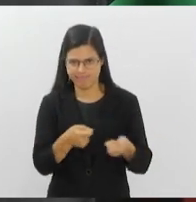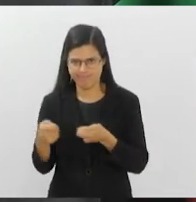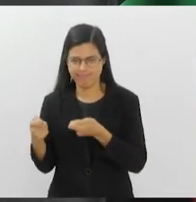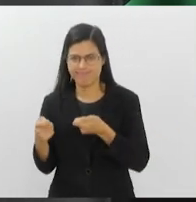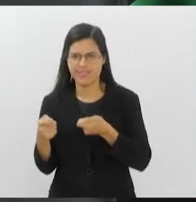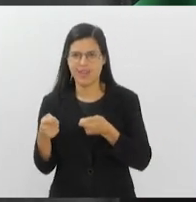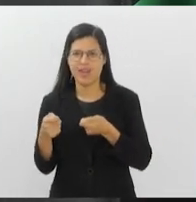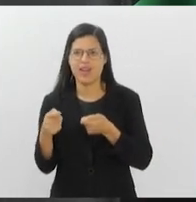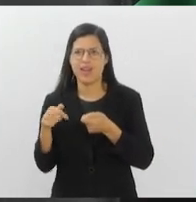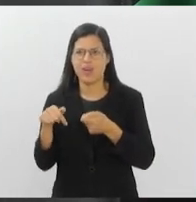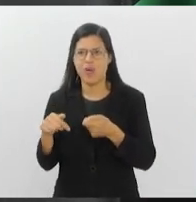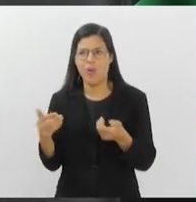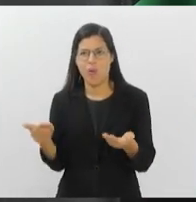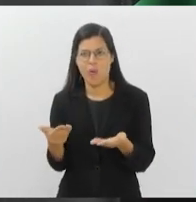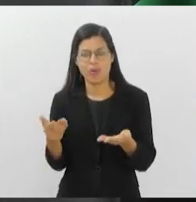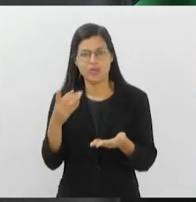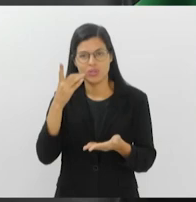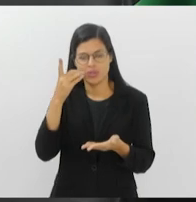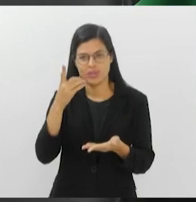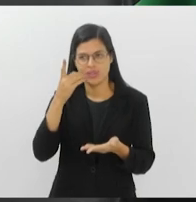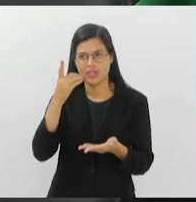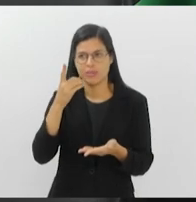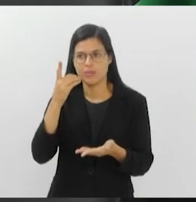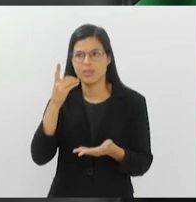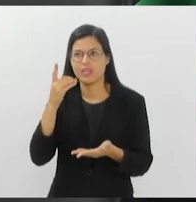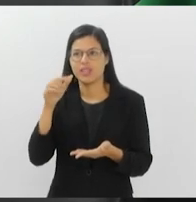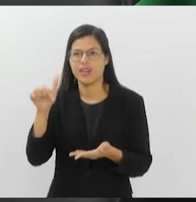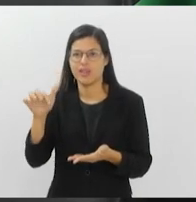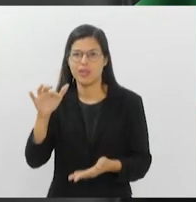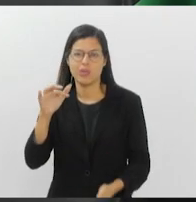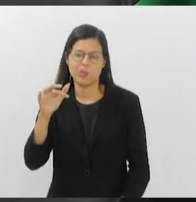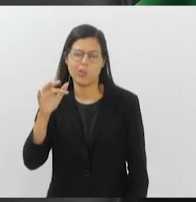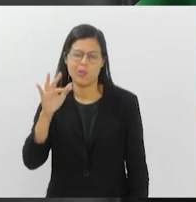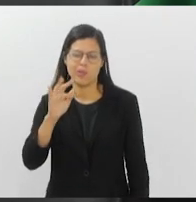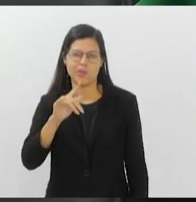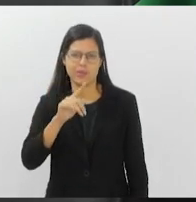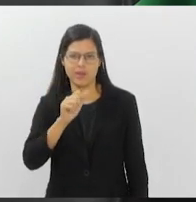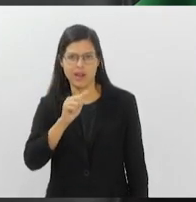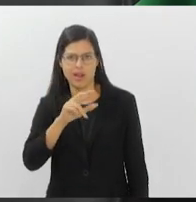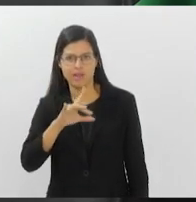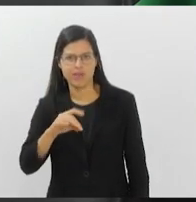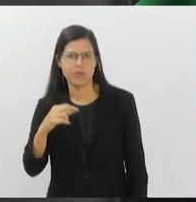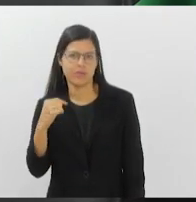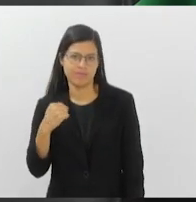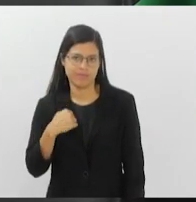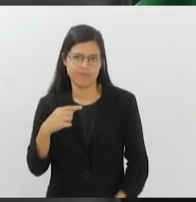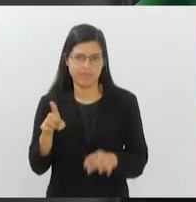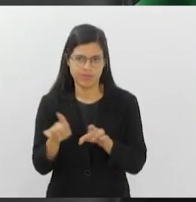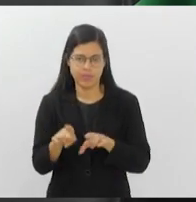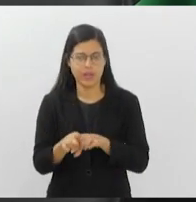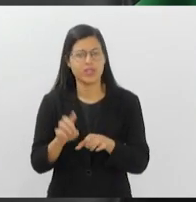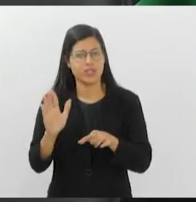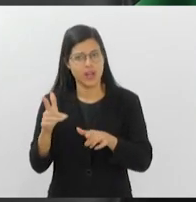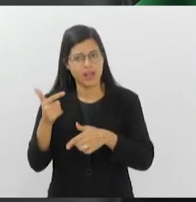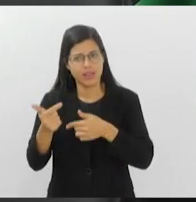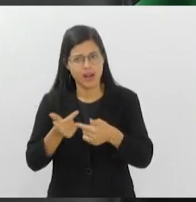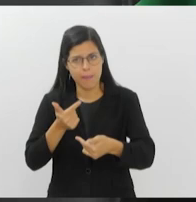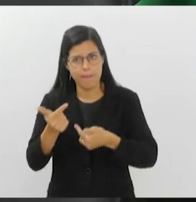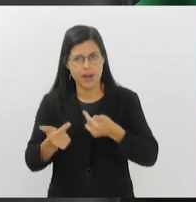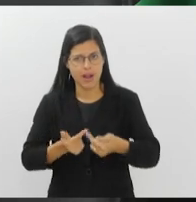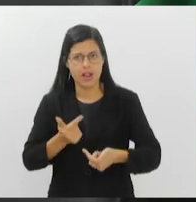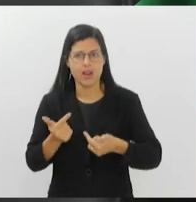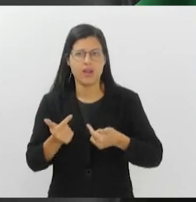mas hoje, deputado Flávio Serafim e eu já estamos trabalhando. Começar essa semana de trabalho com uma causa